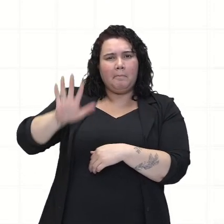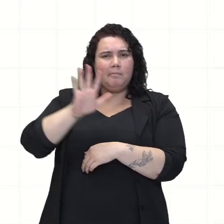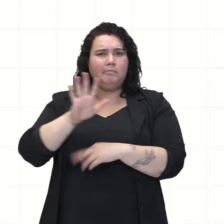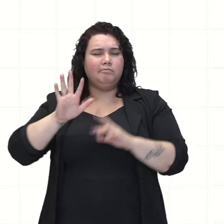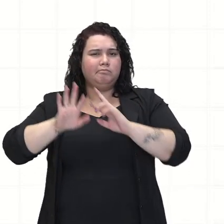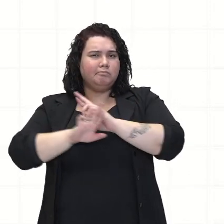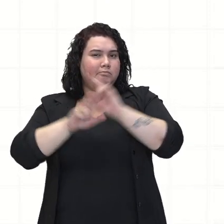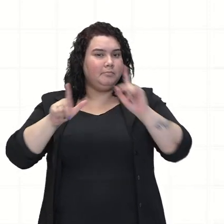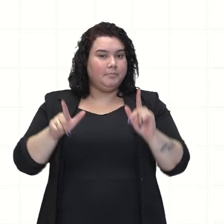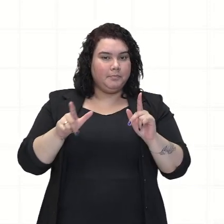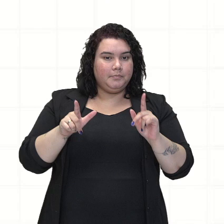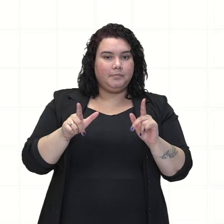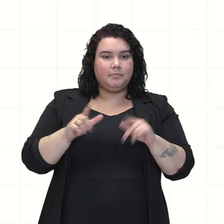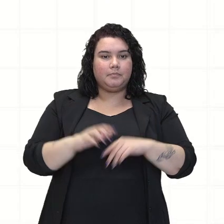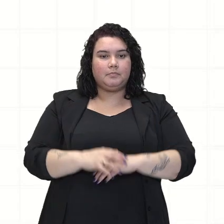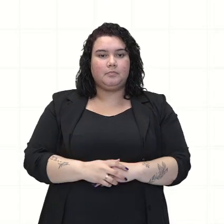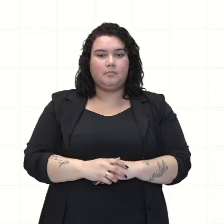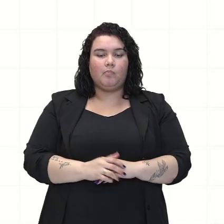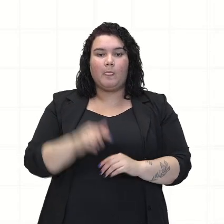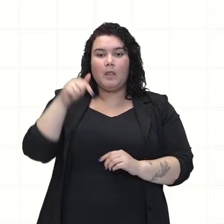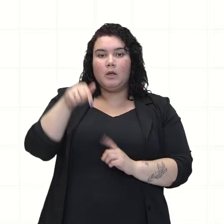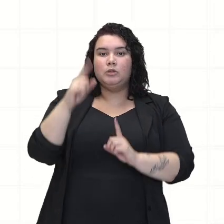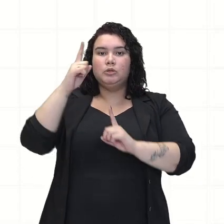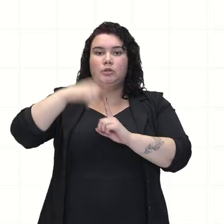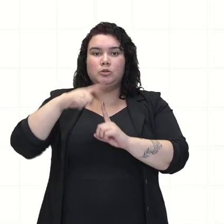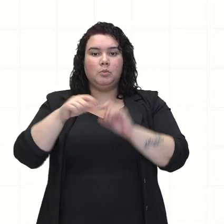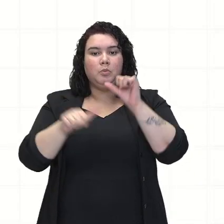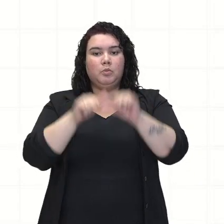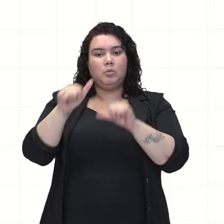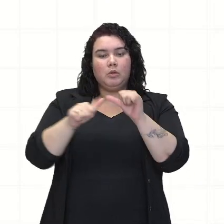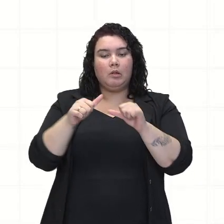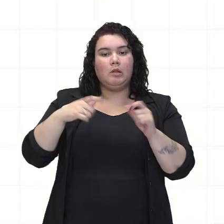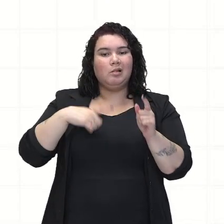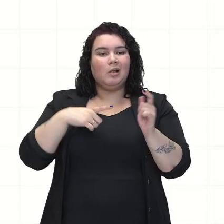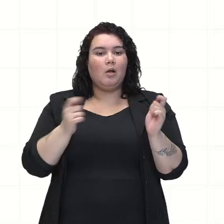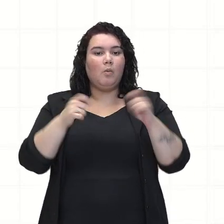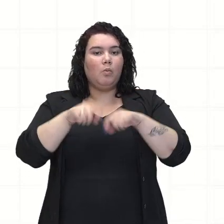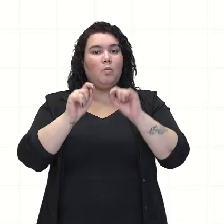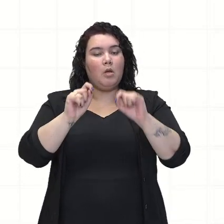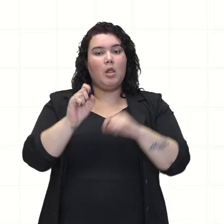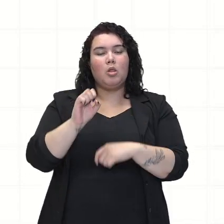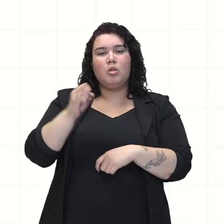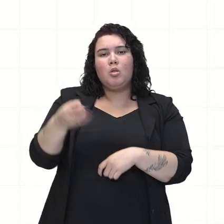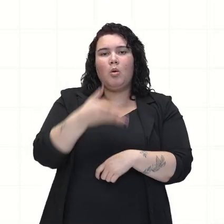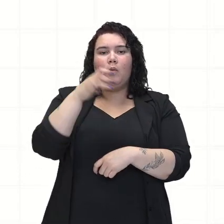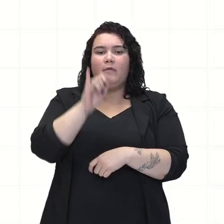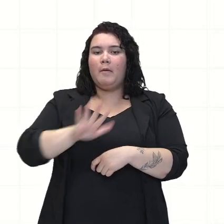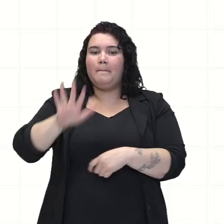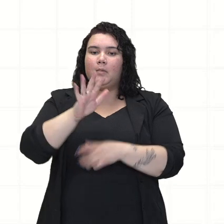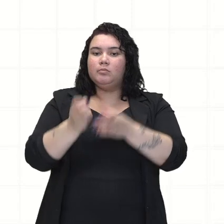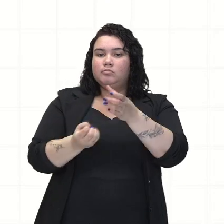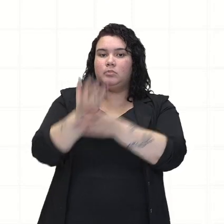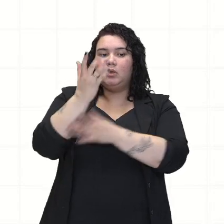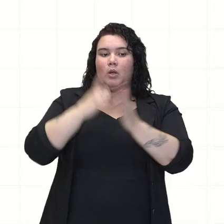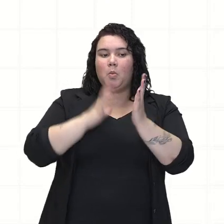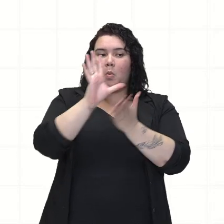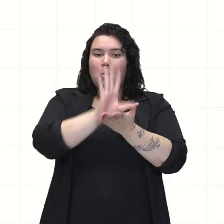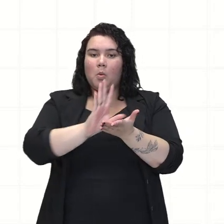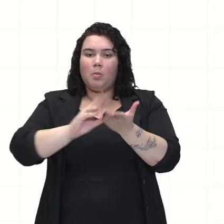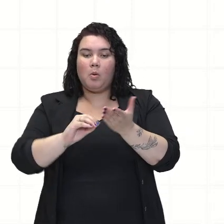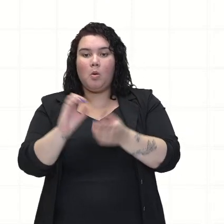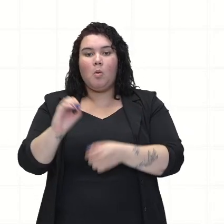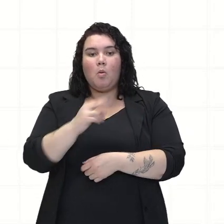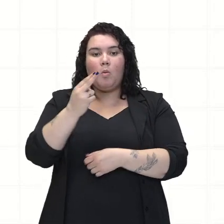complexas. Essas transformações nos permitem criar novas figuras a partir das originais ou alterar